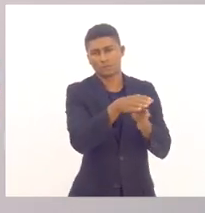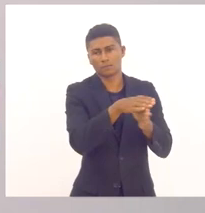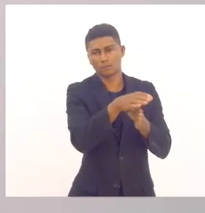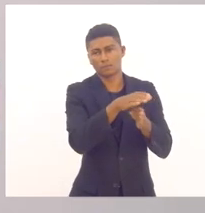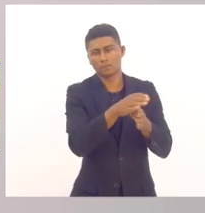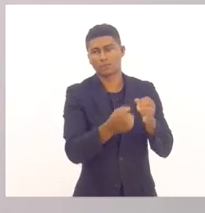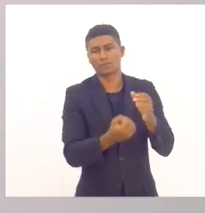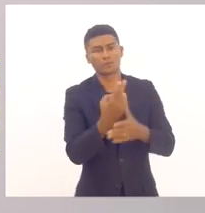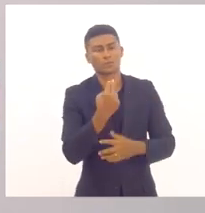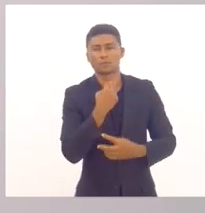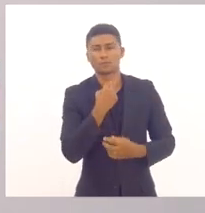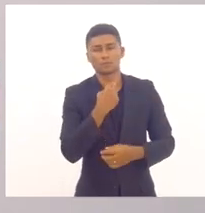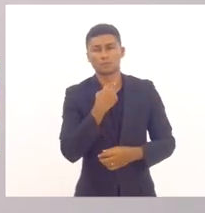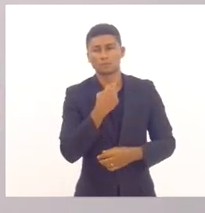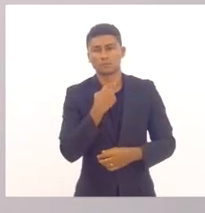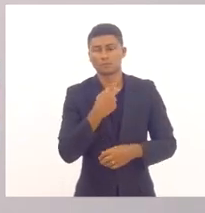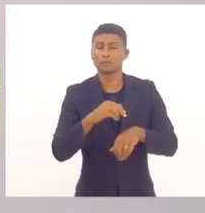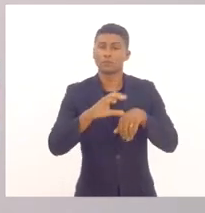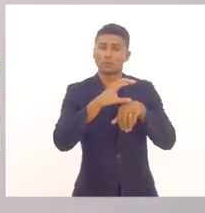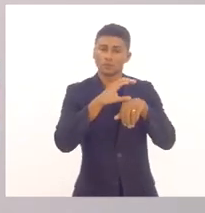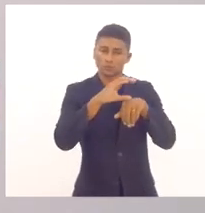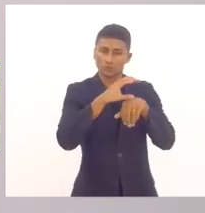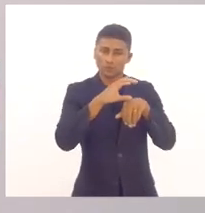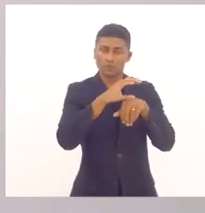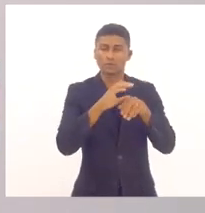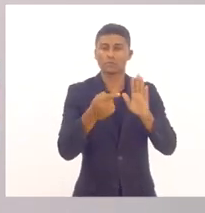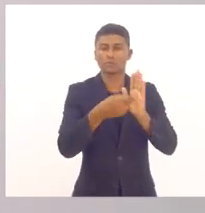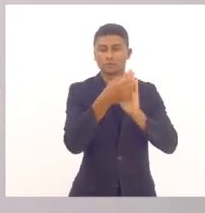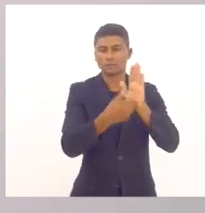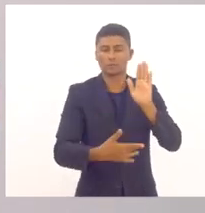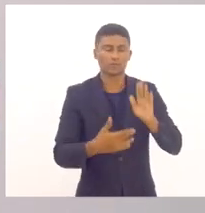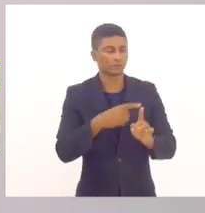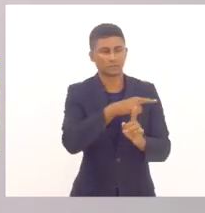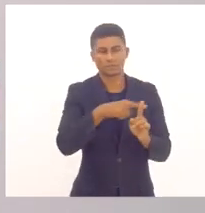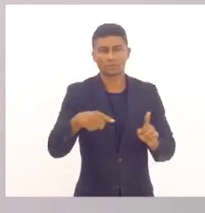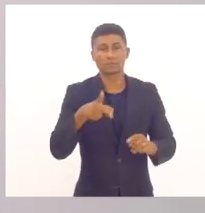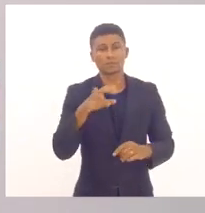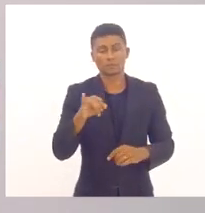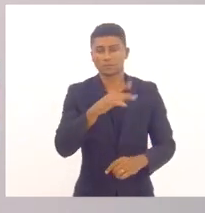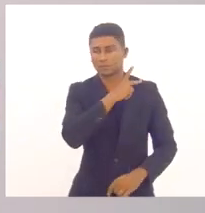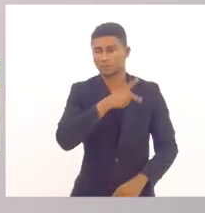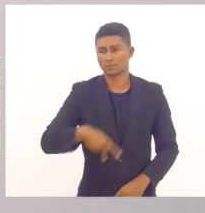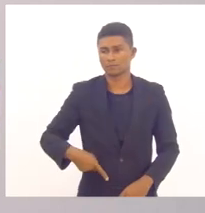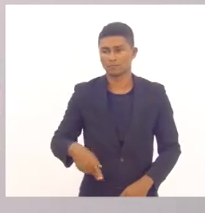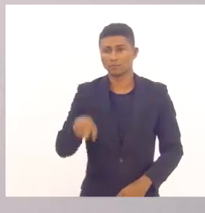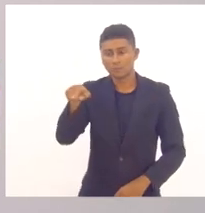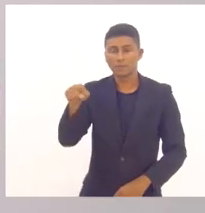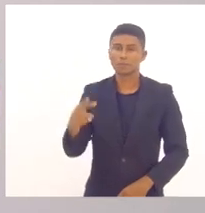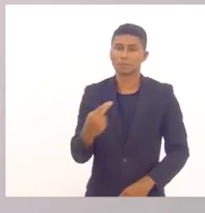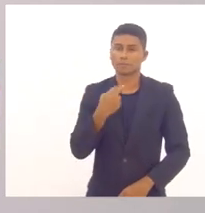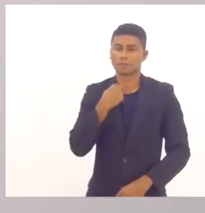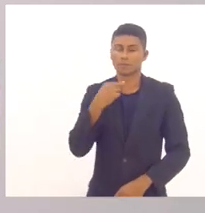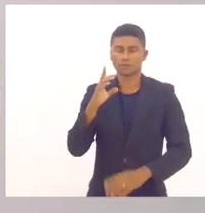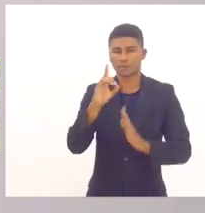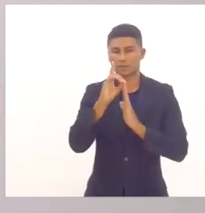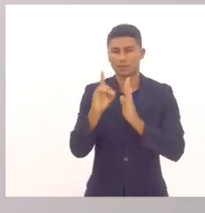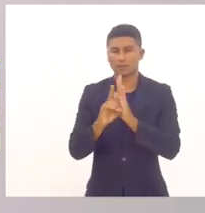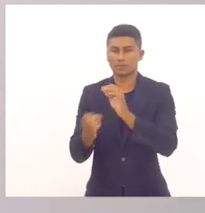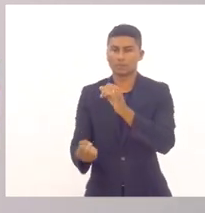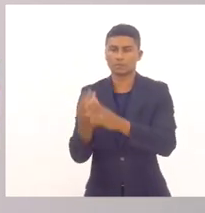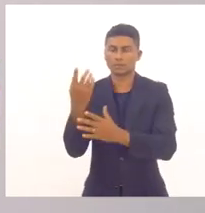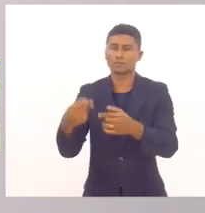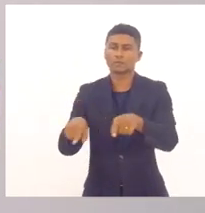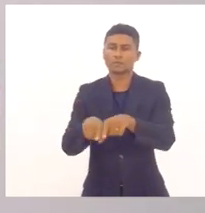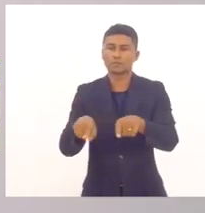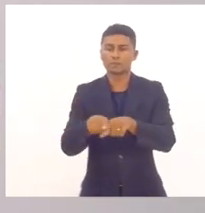inciso 7º da Constituição Federal, por analogia. Se o presidente da República não pode criar decreto, o governador do Estado não